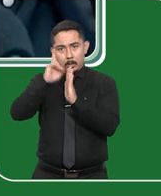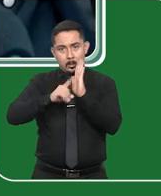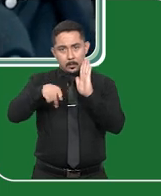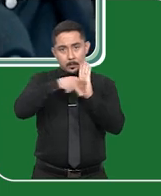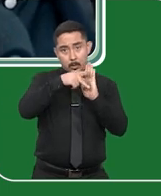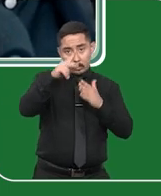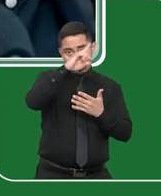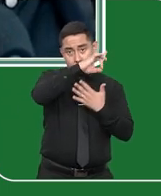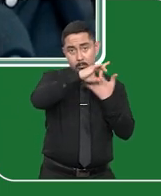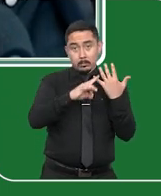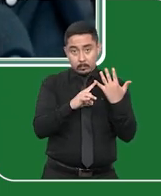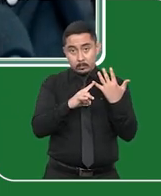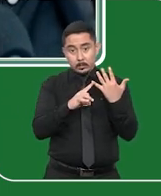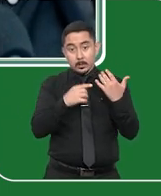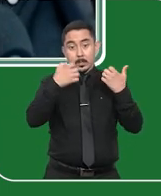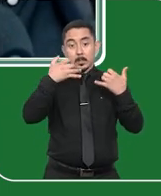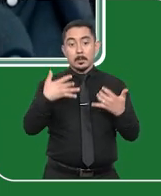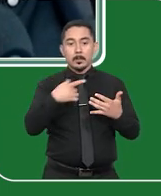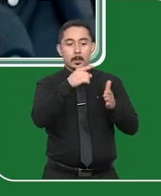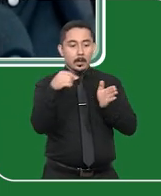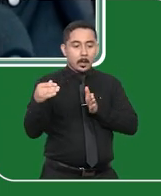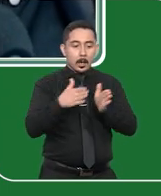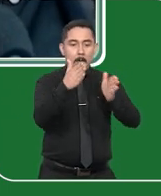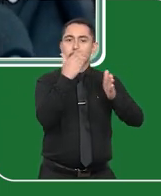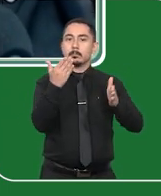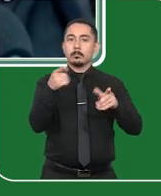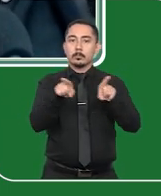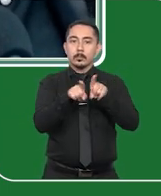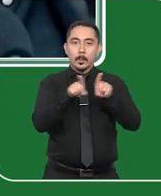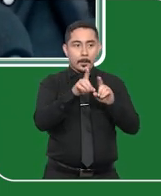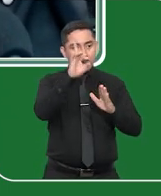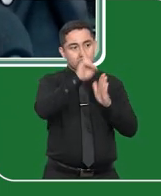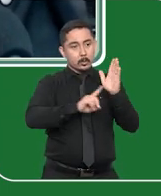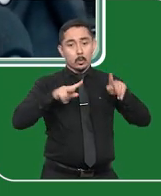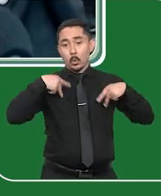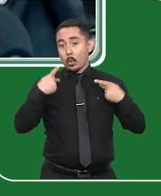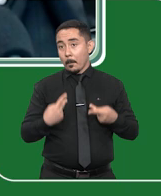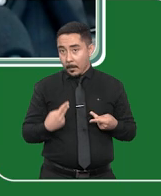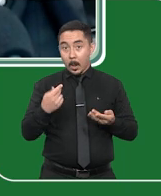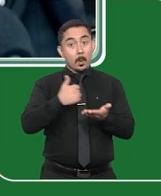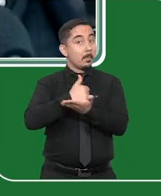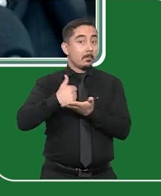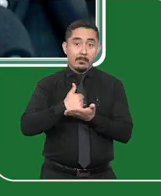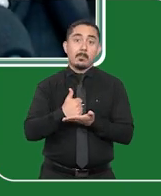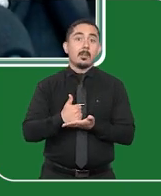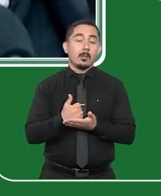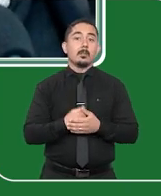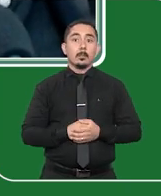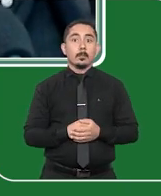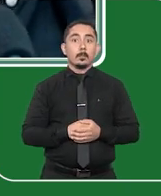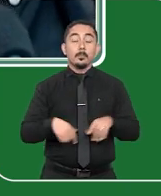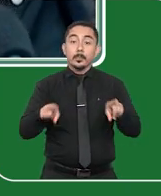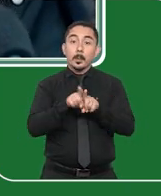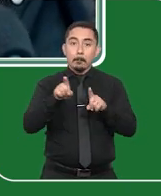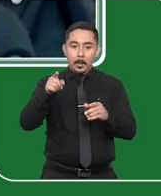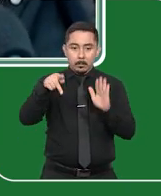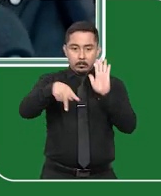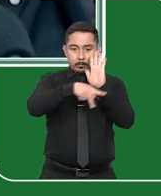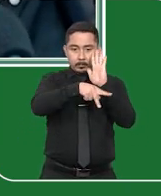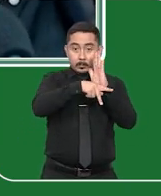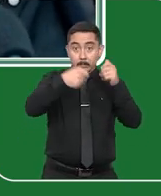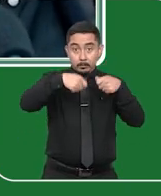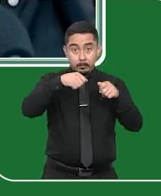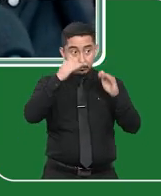das Pessoas com Deficiência atribui à acessibilidade o caráter de direito humano fundamental e o